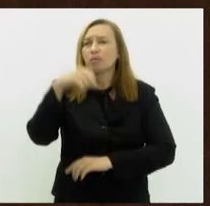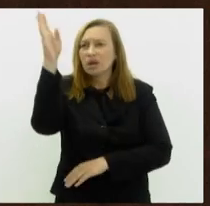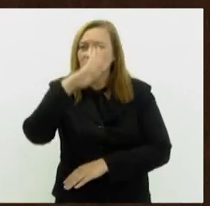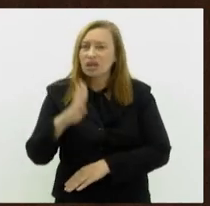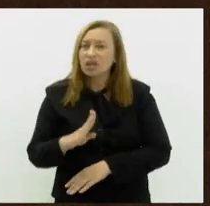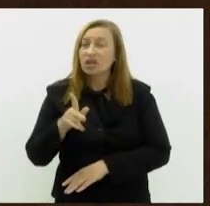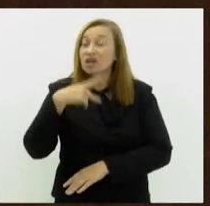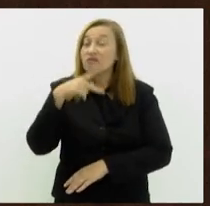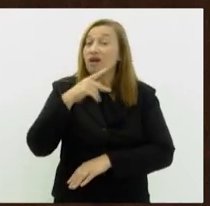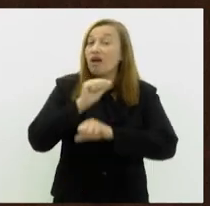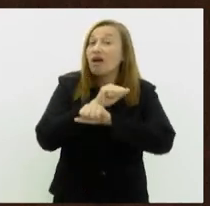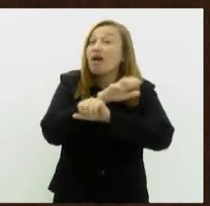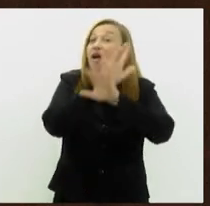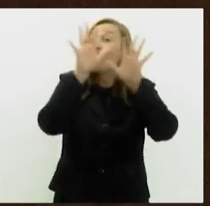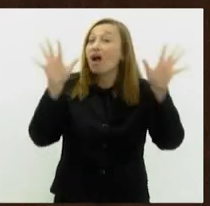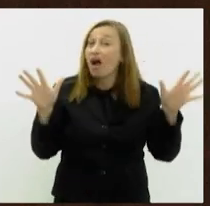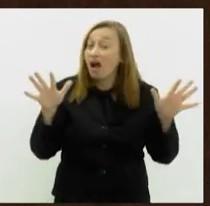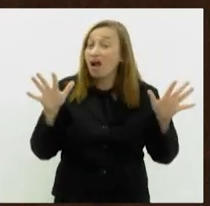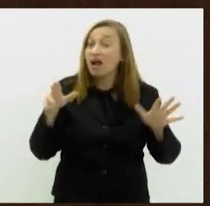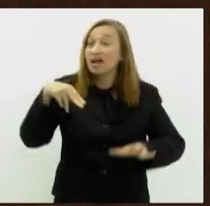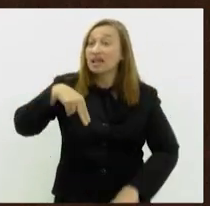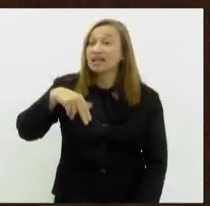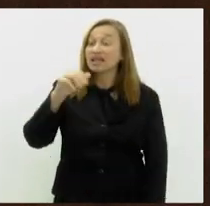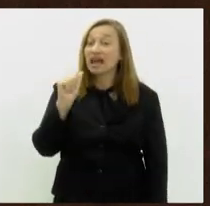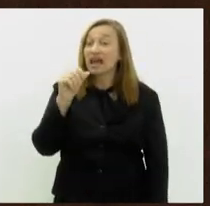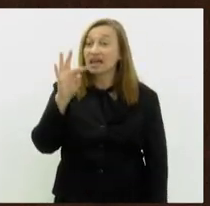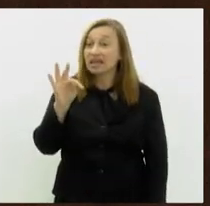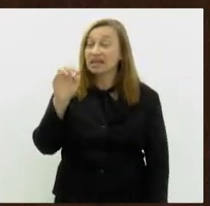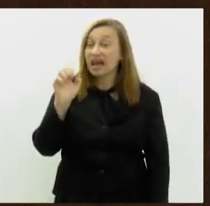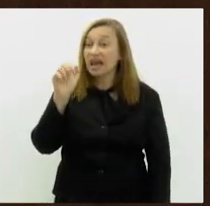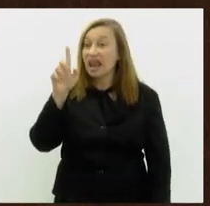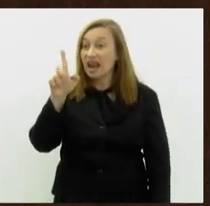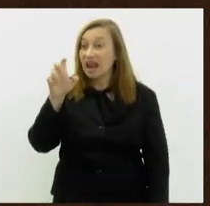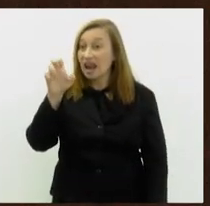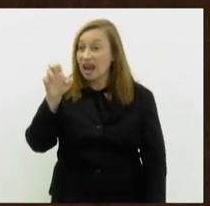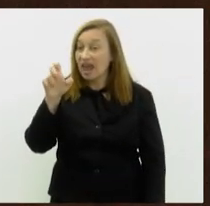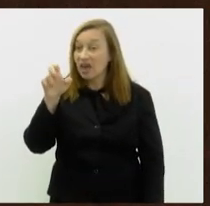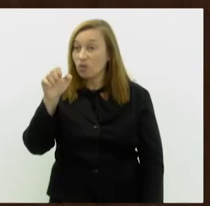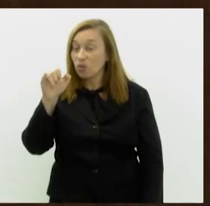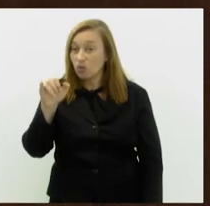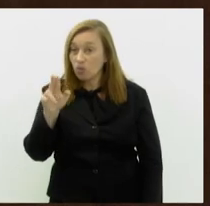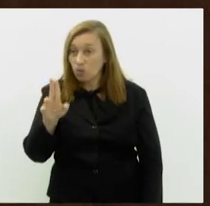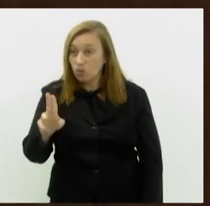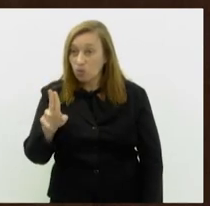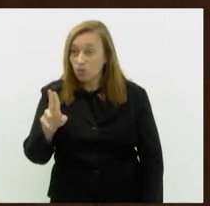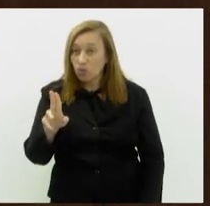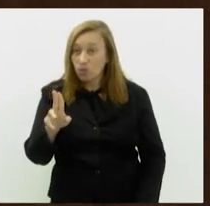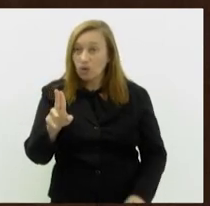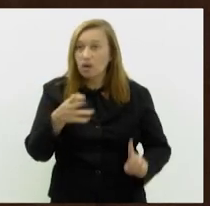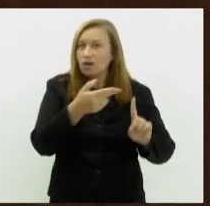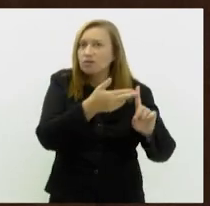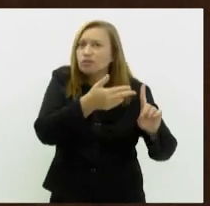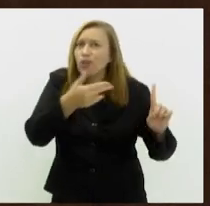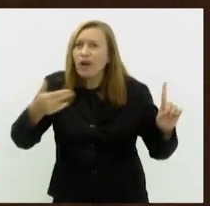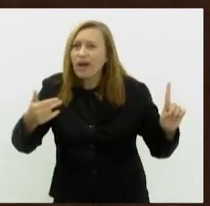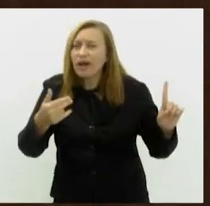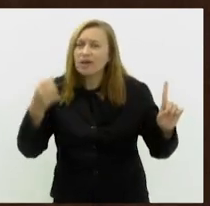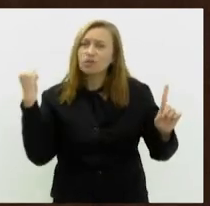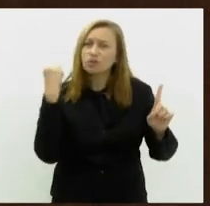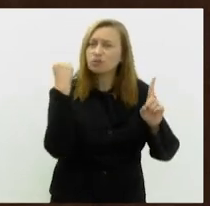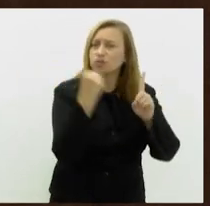maneira clara que Netanyahu está promovendo um verdadeiro genocídio na Palestina.